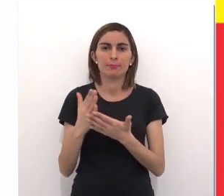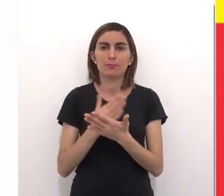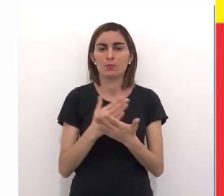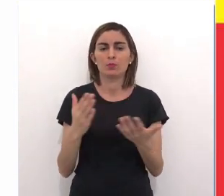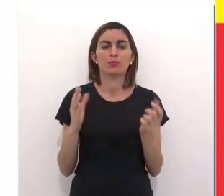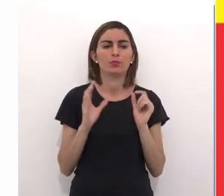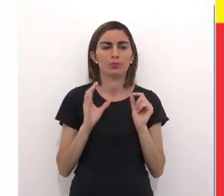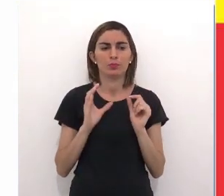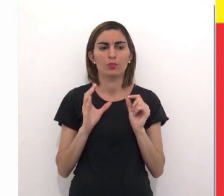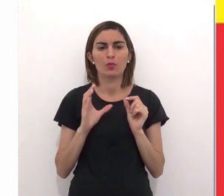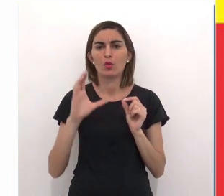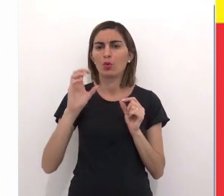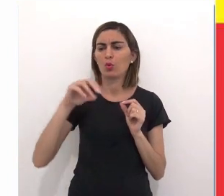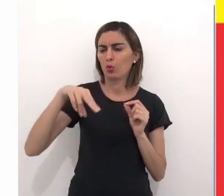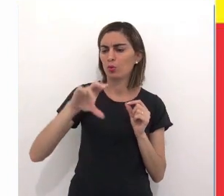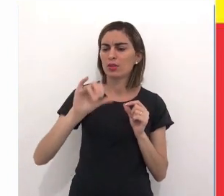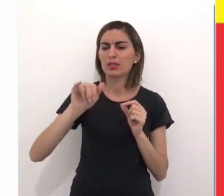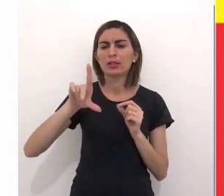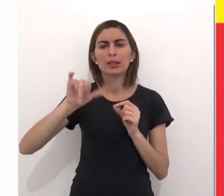os